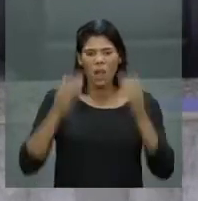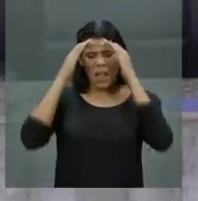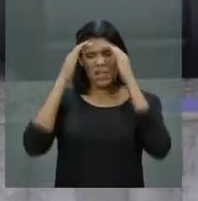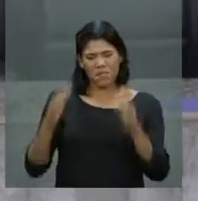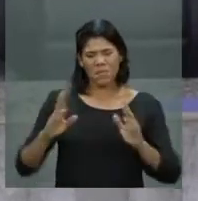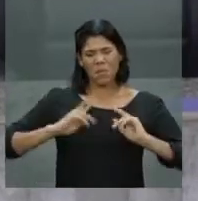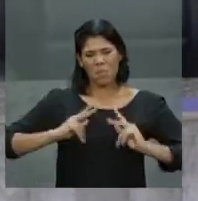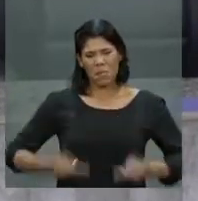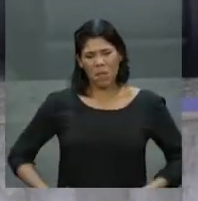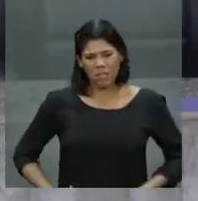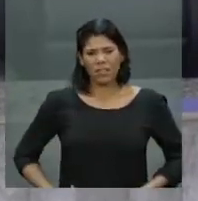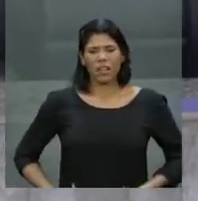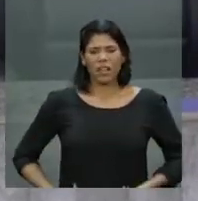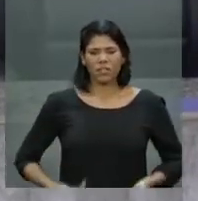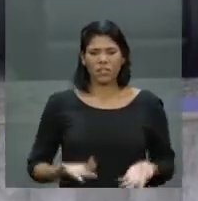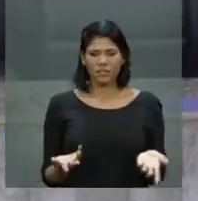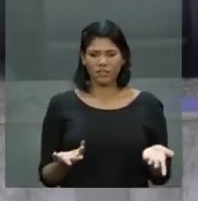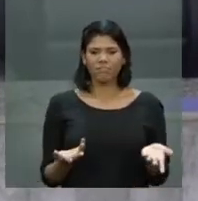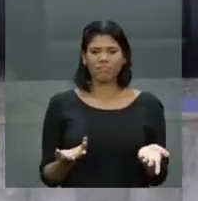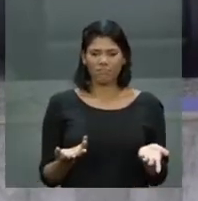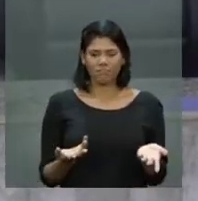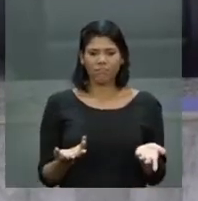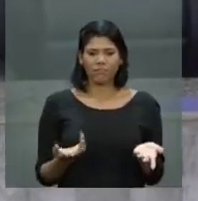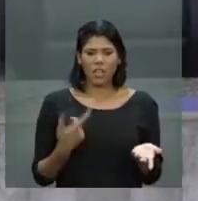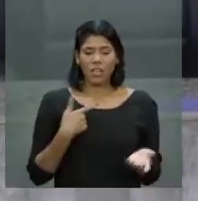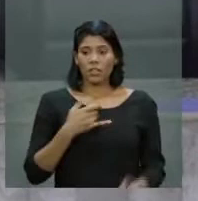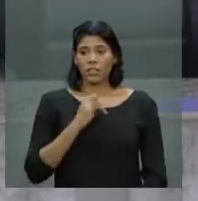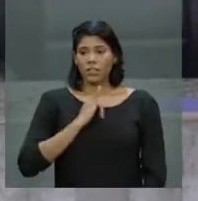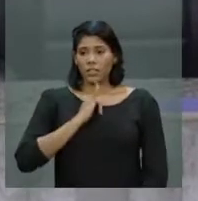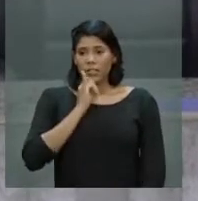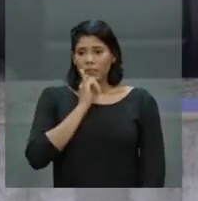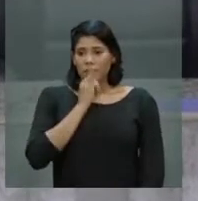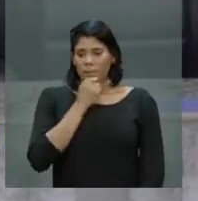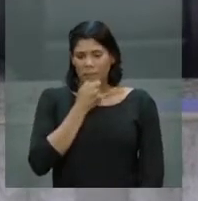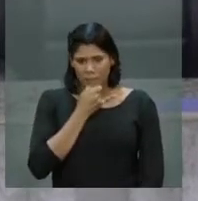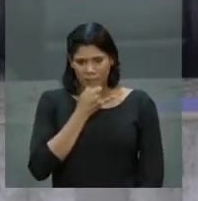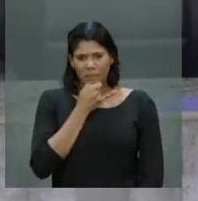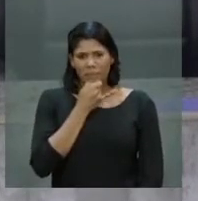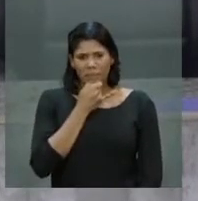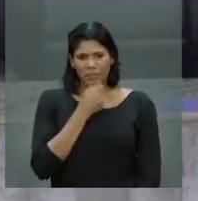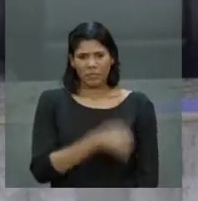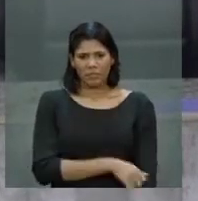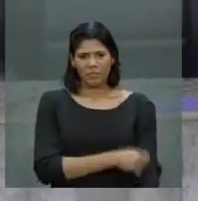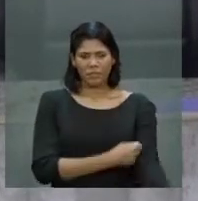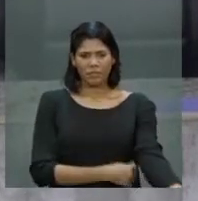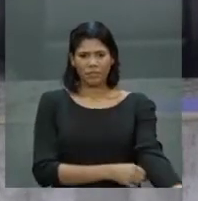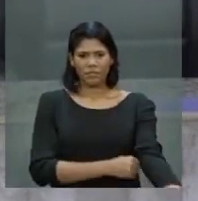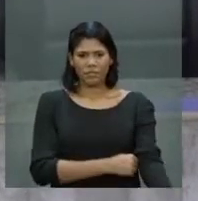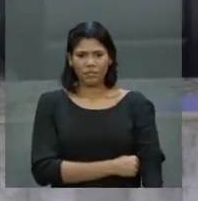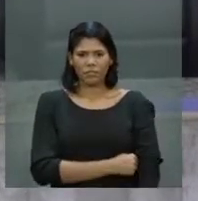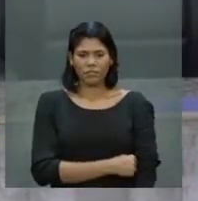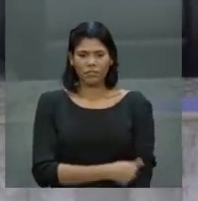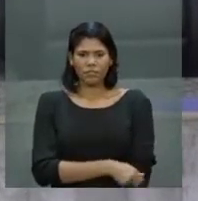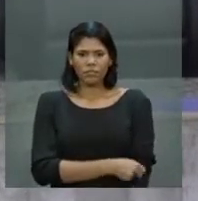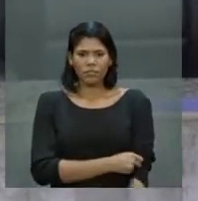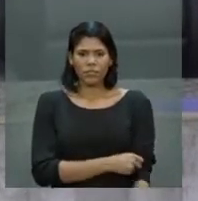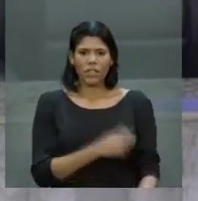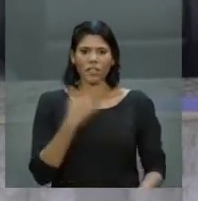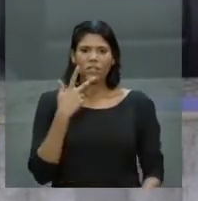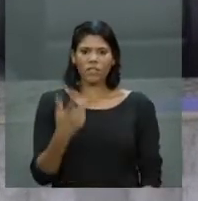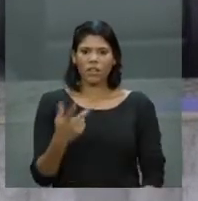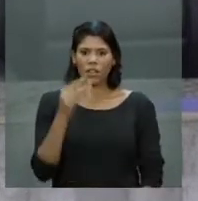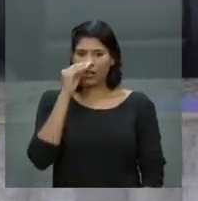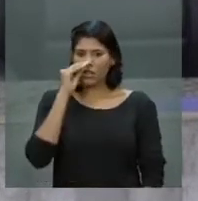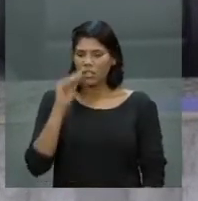humanidade. Então, fiquei muito triste também com aquela expressão, como ele coloca na mesa, de desprezo ao